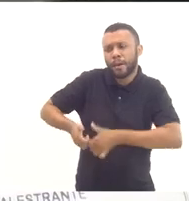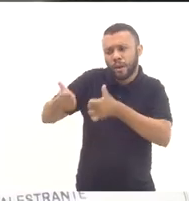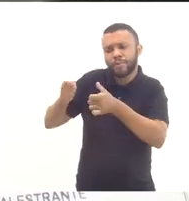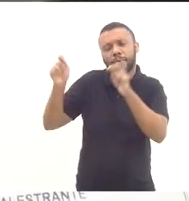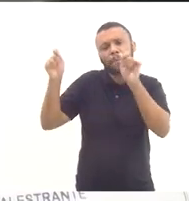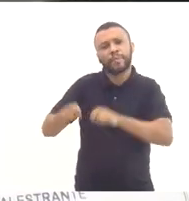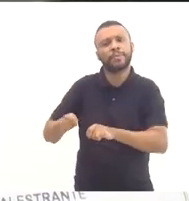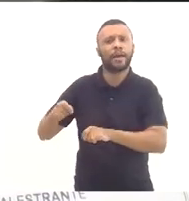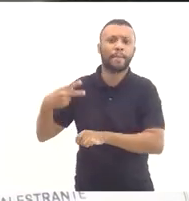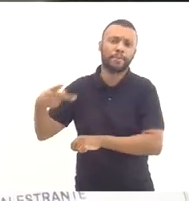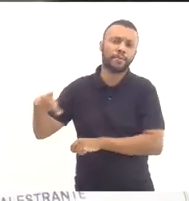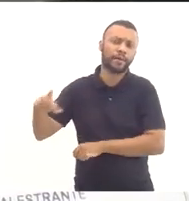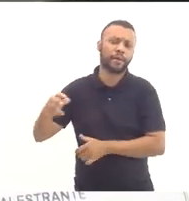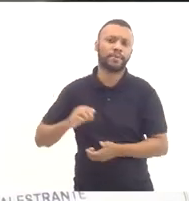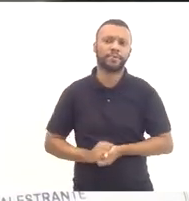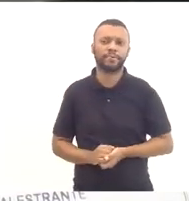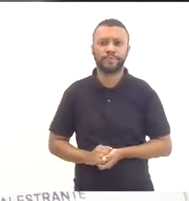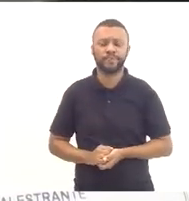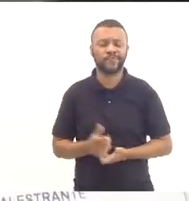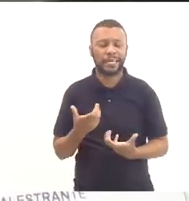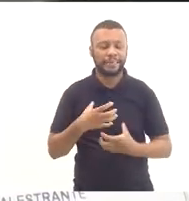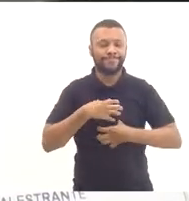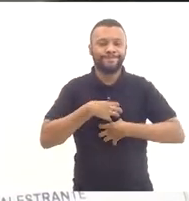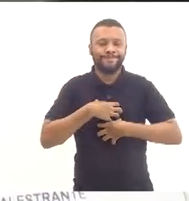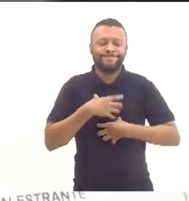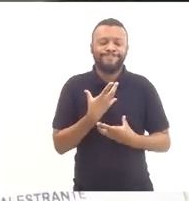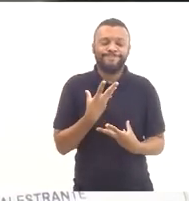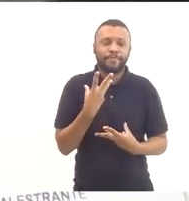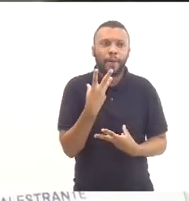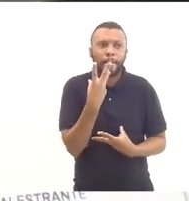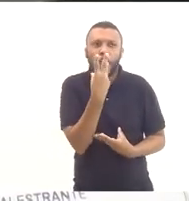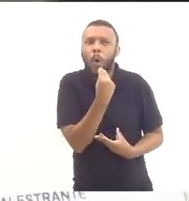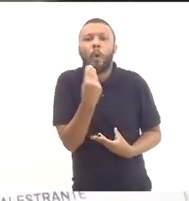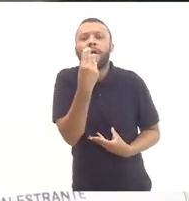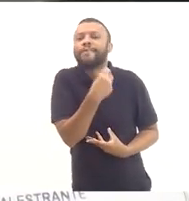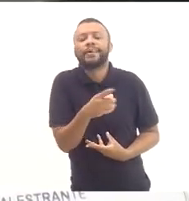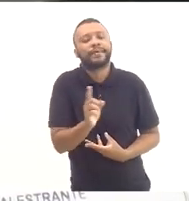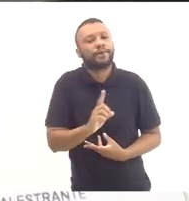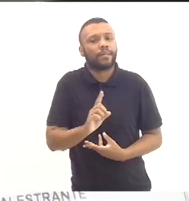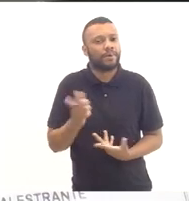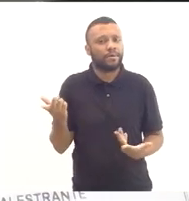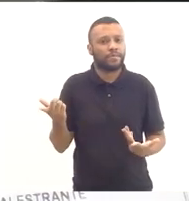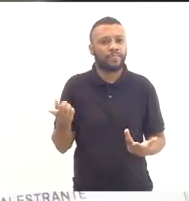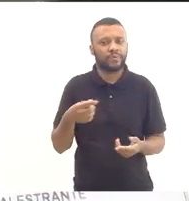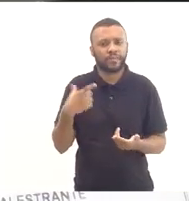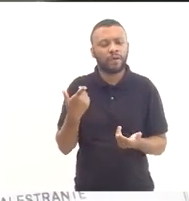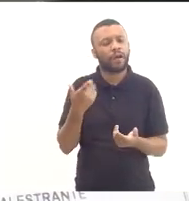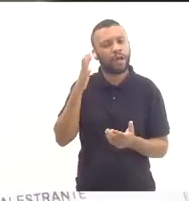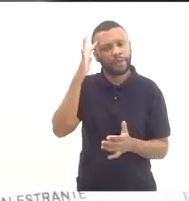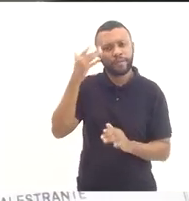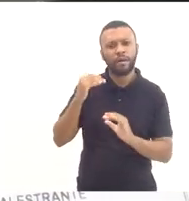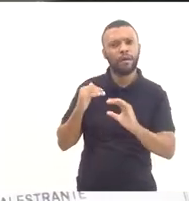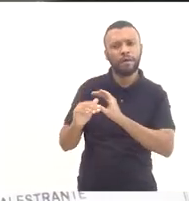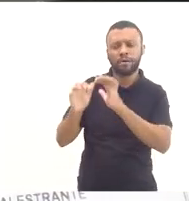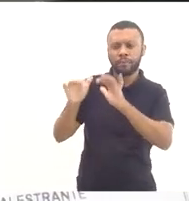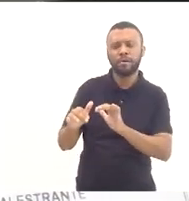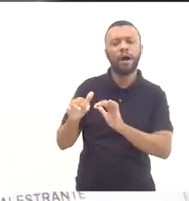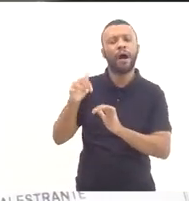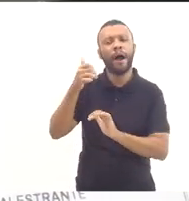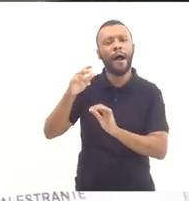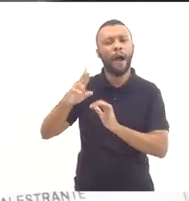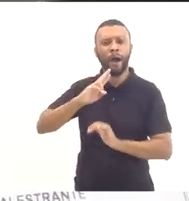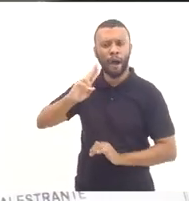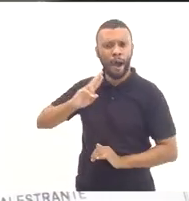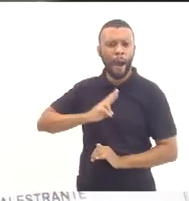por ele porque ele não ia e não me convenceu tá E aí Mandei e-mail para essas pessoas a sua mãe me respondeu e ela